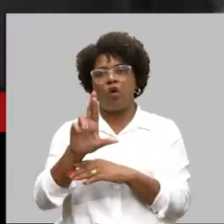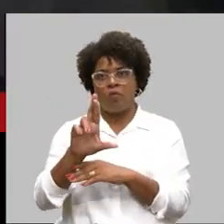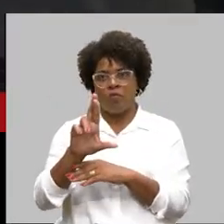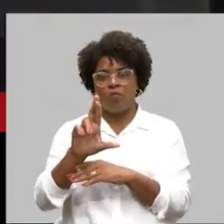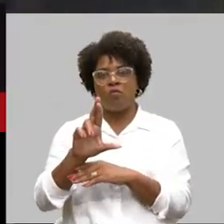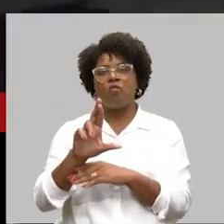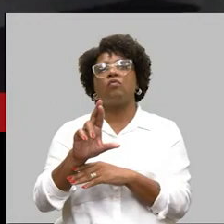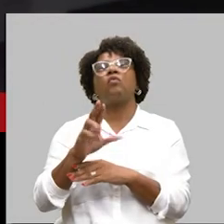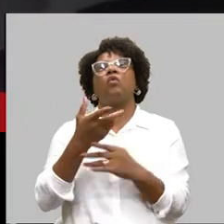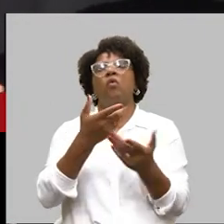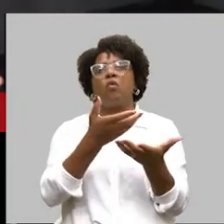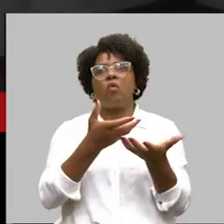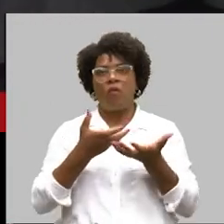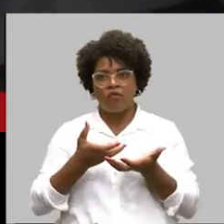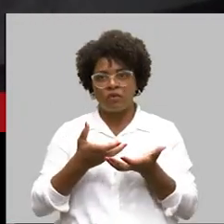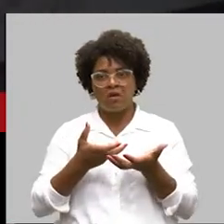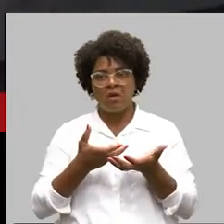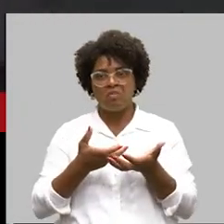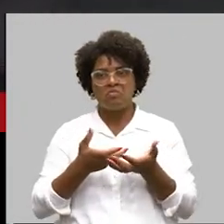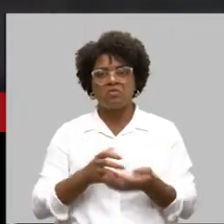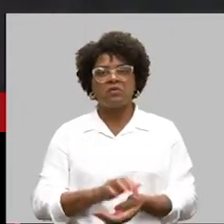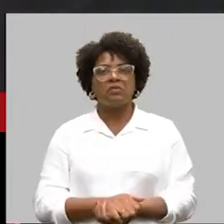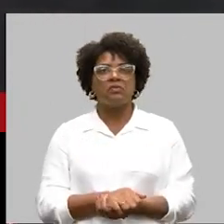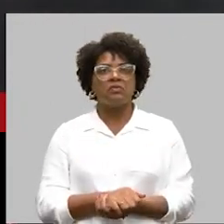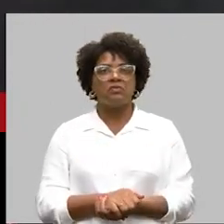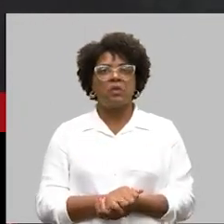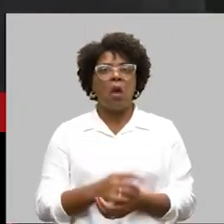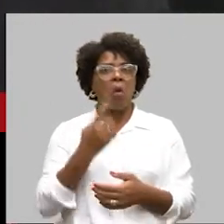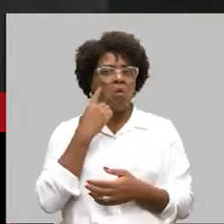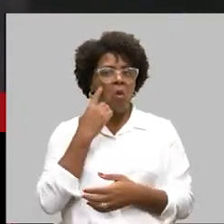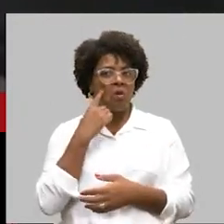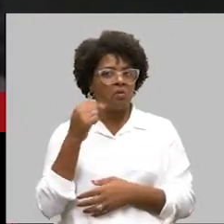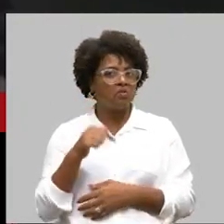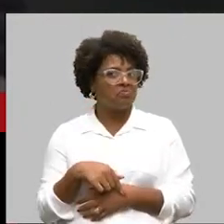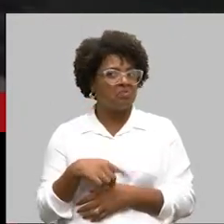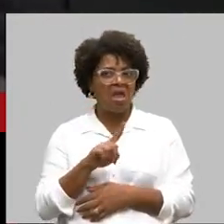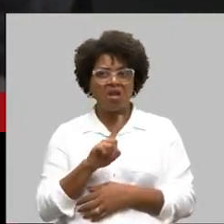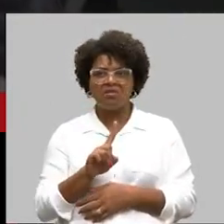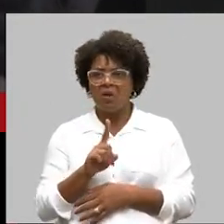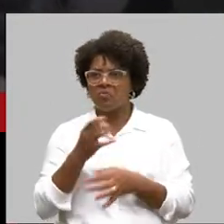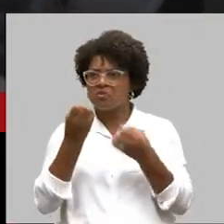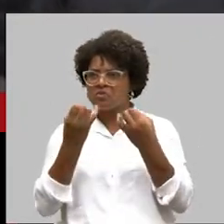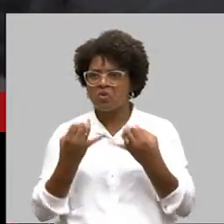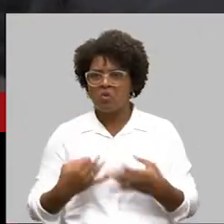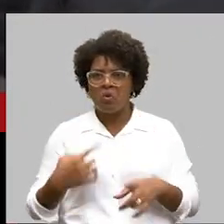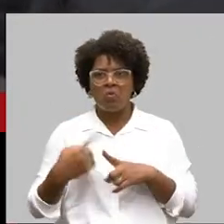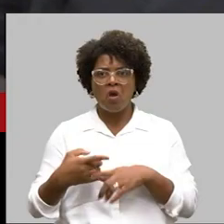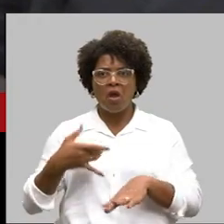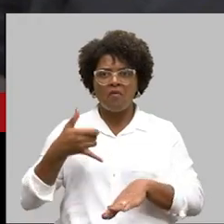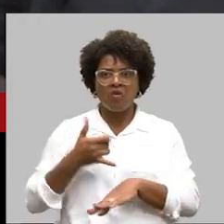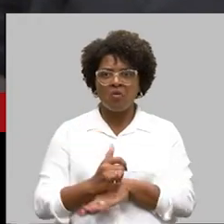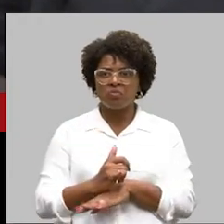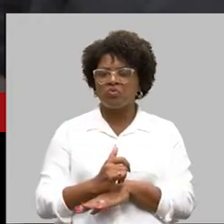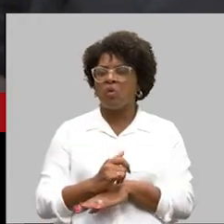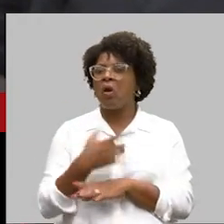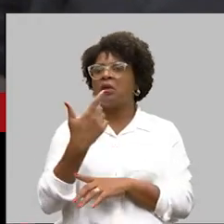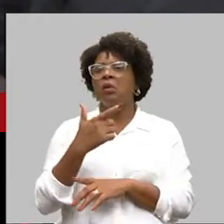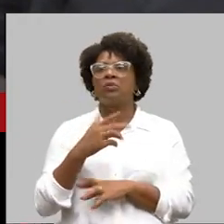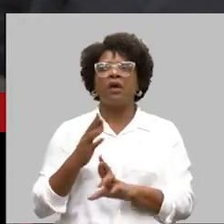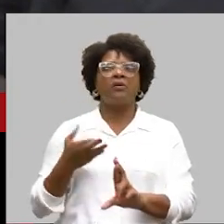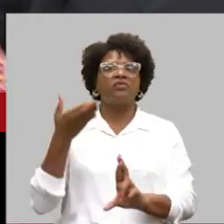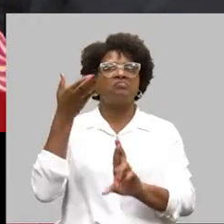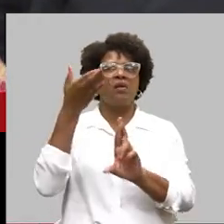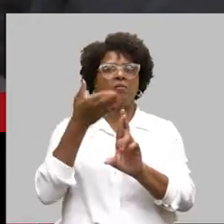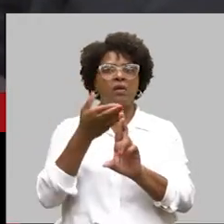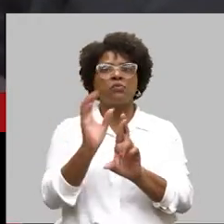Consultei aqui nós não recebemos eh justificativa de ausência e nem a designação de um representante Olha só para vocês